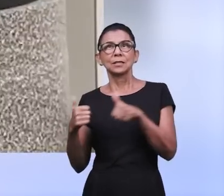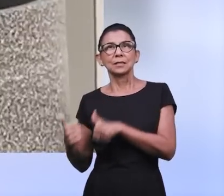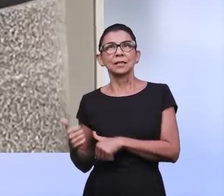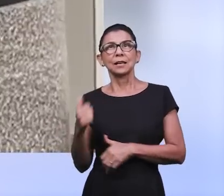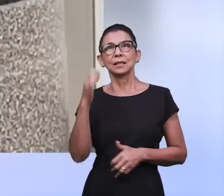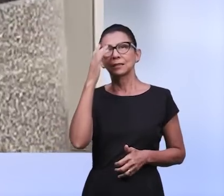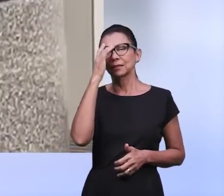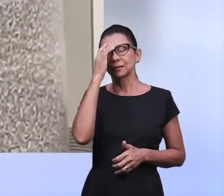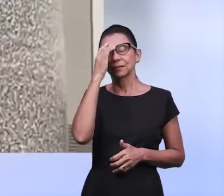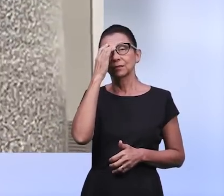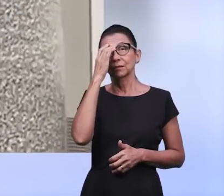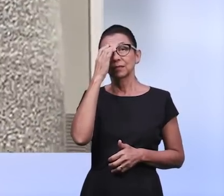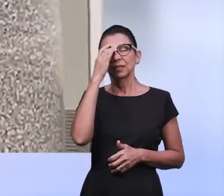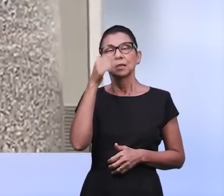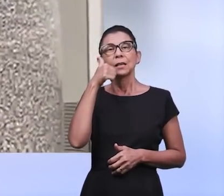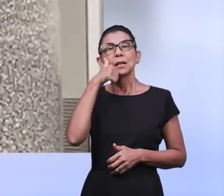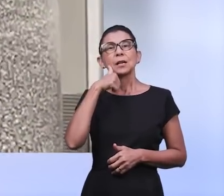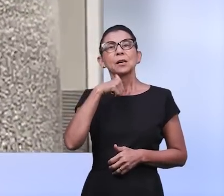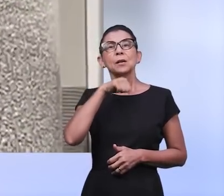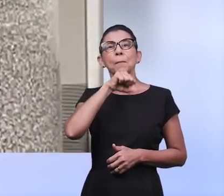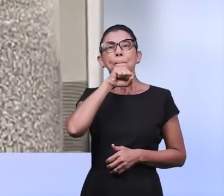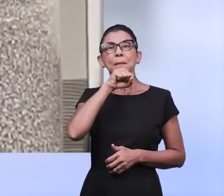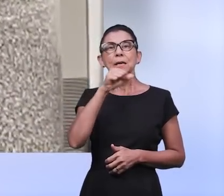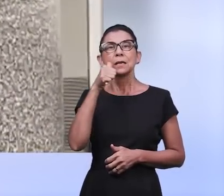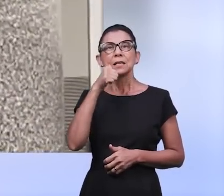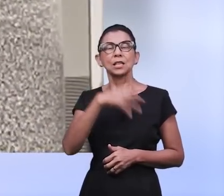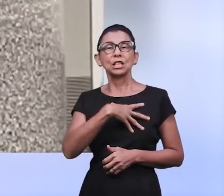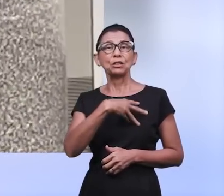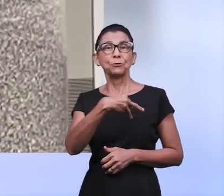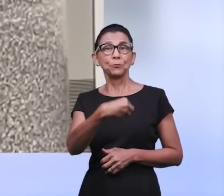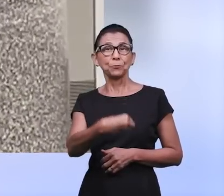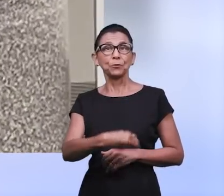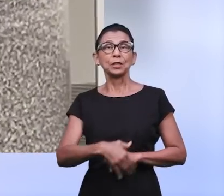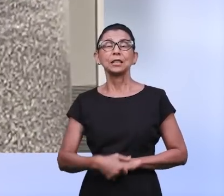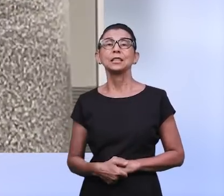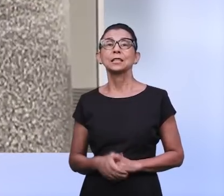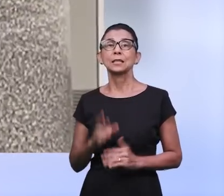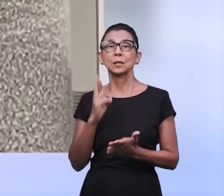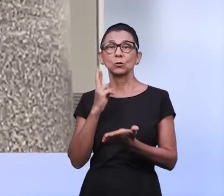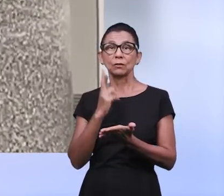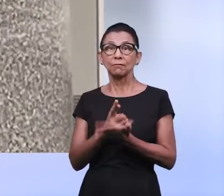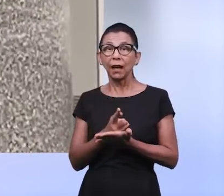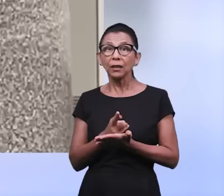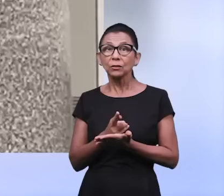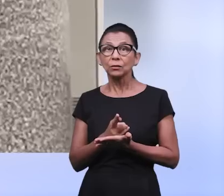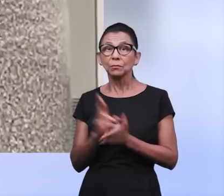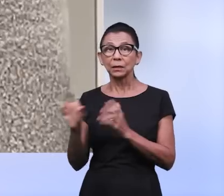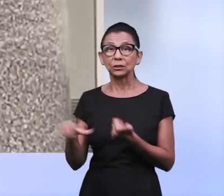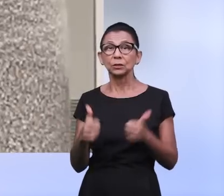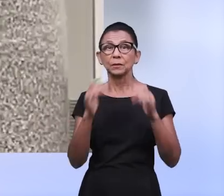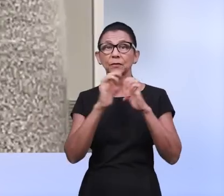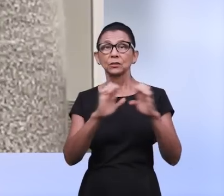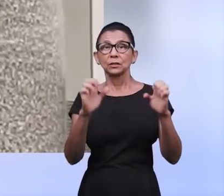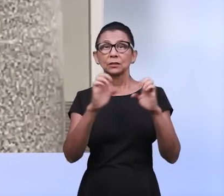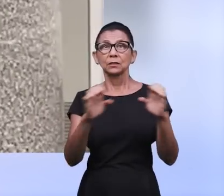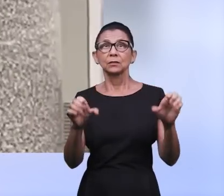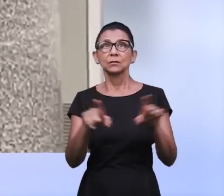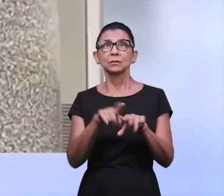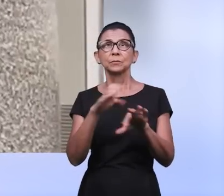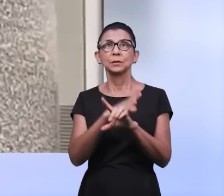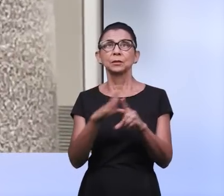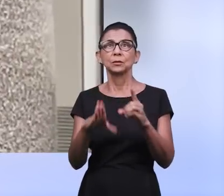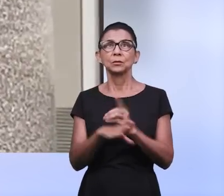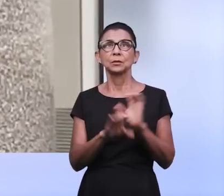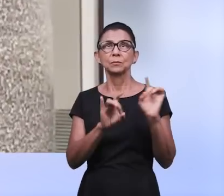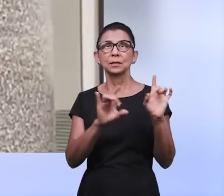os que desceram as águas, mãe e filha são fruto dos trabalhos recentes de evangelizações, incluindo o culto especial Trombetas e